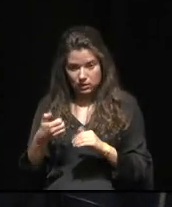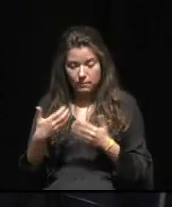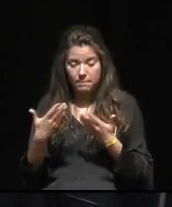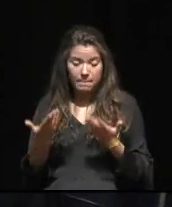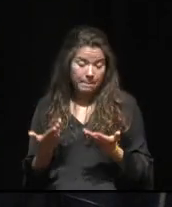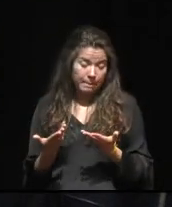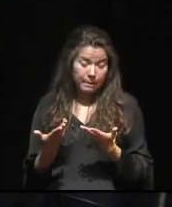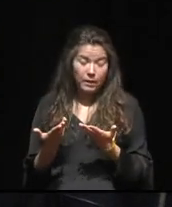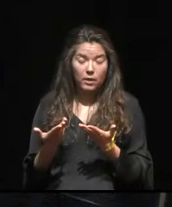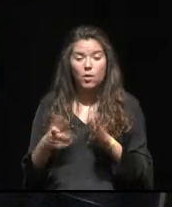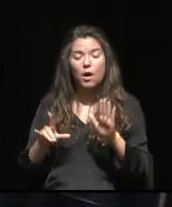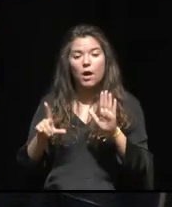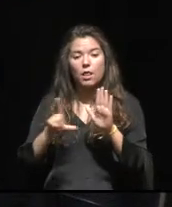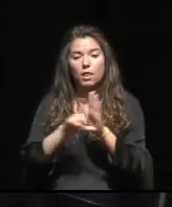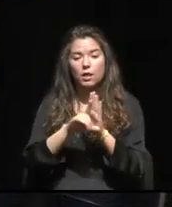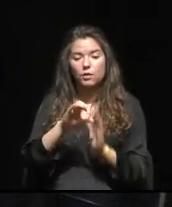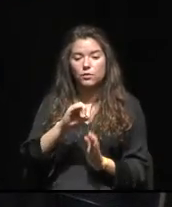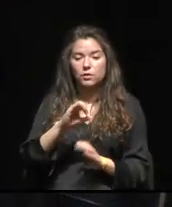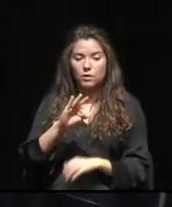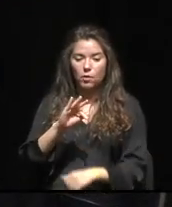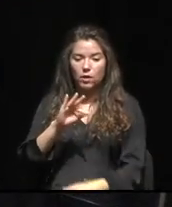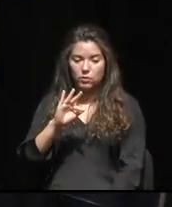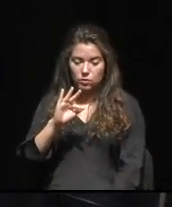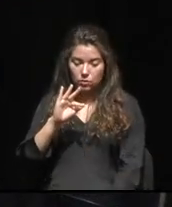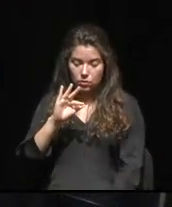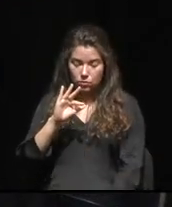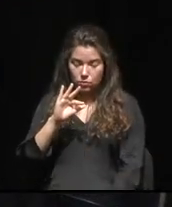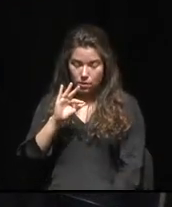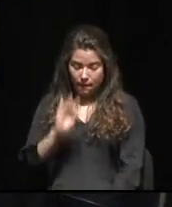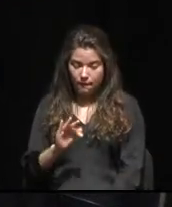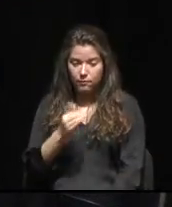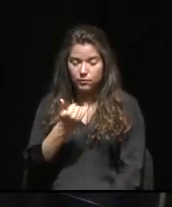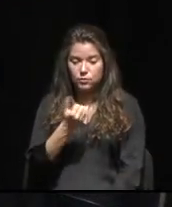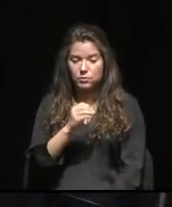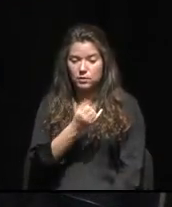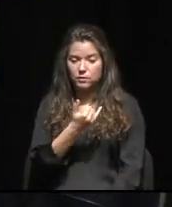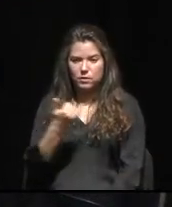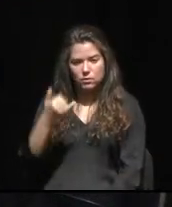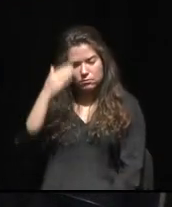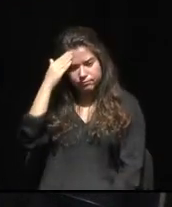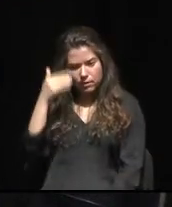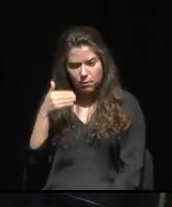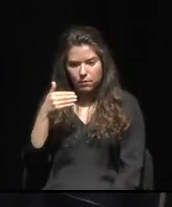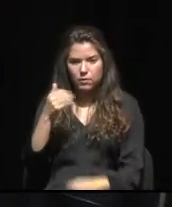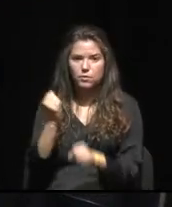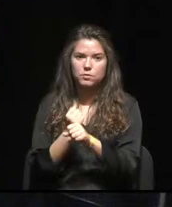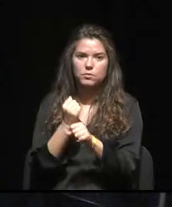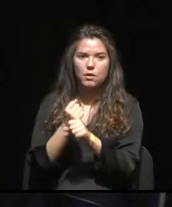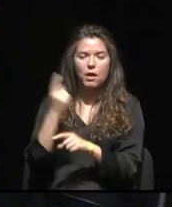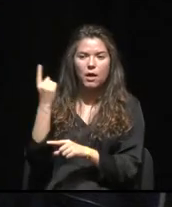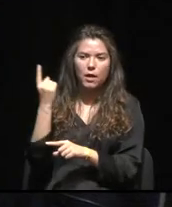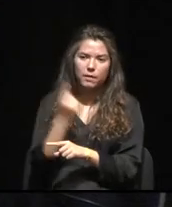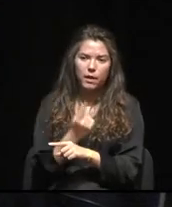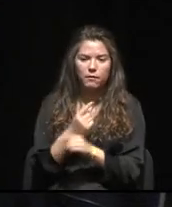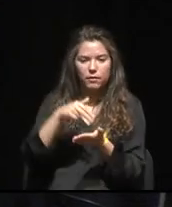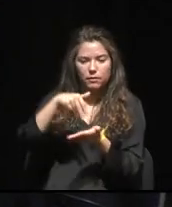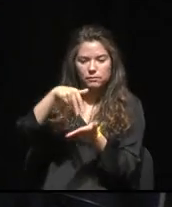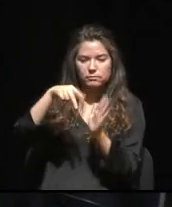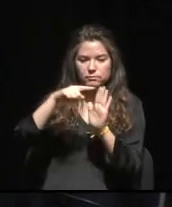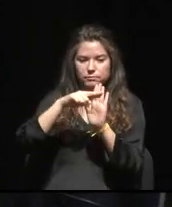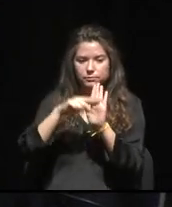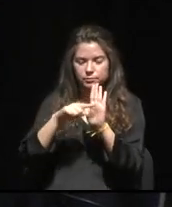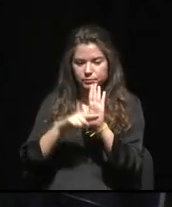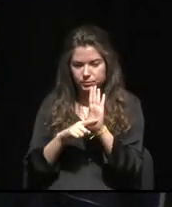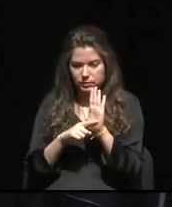ora além da lei número 84f 2022 não prever que os trabalhadores devam ser colocados em posições